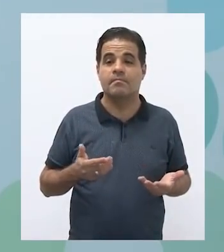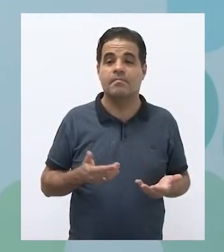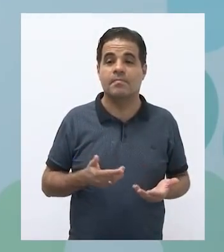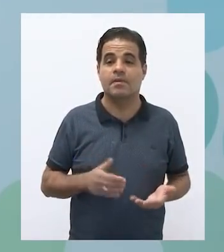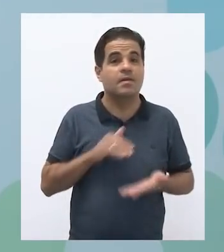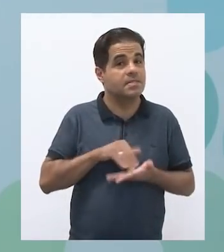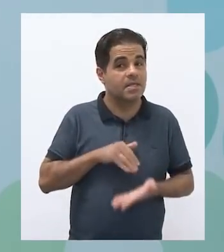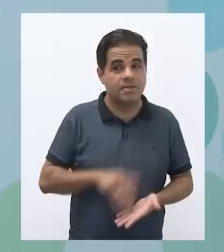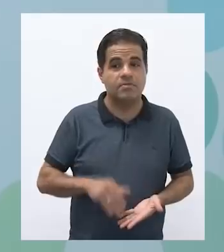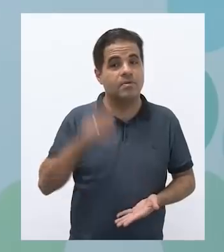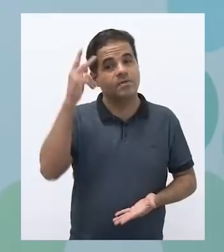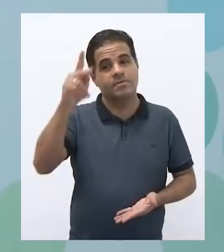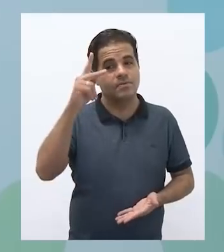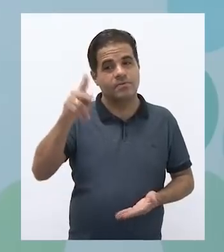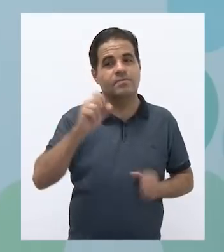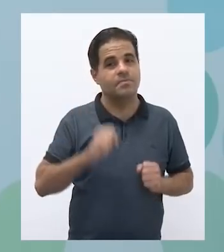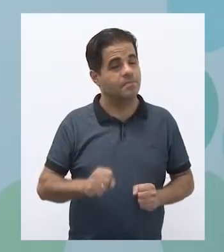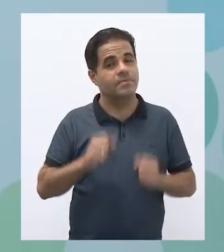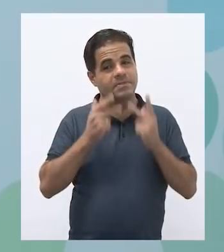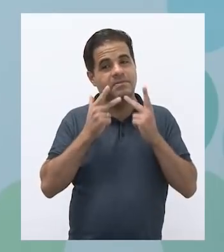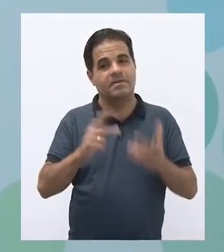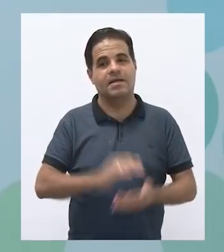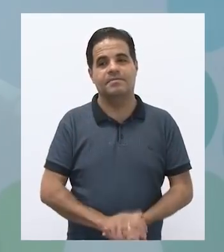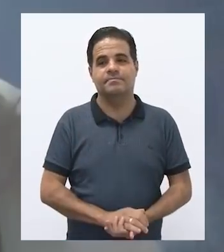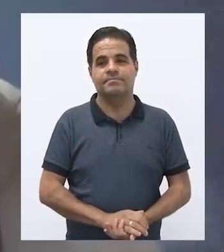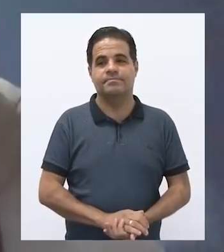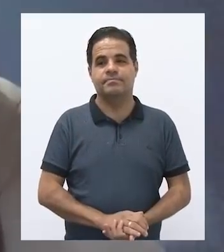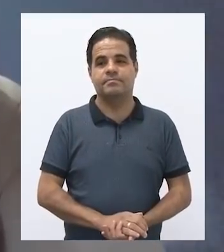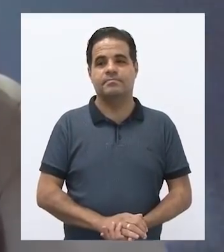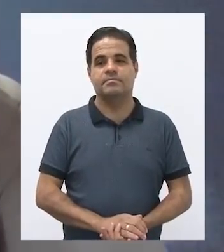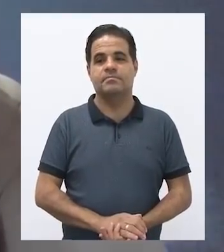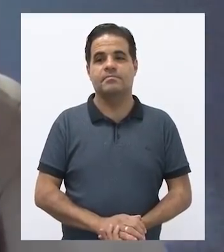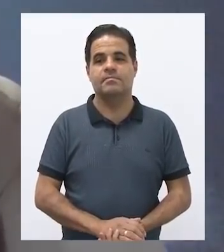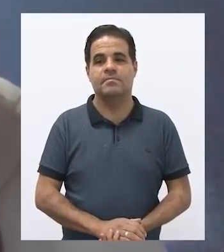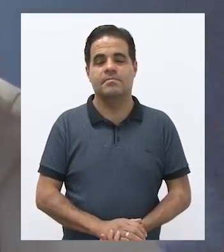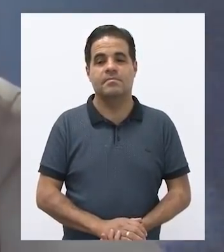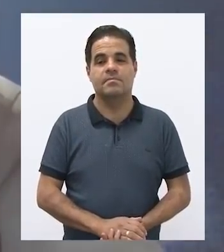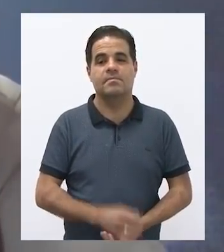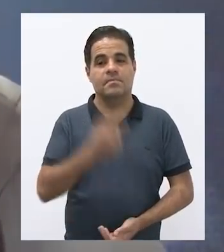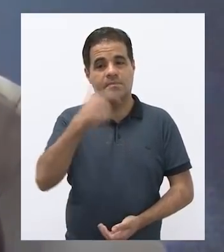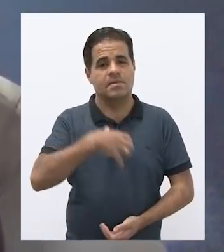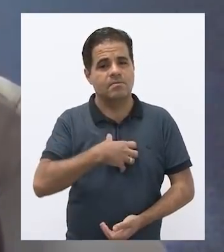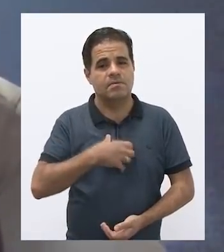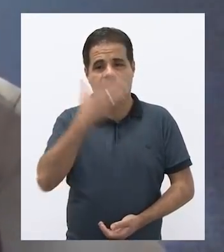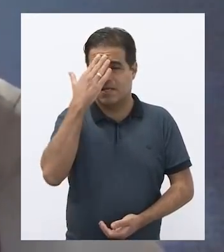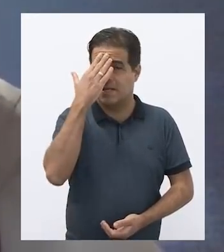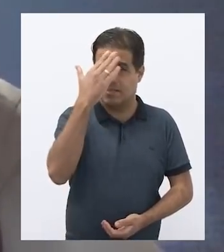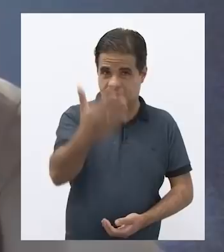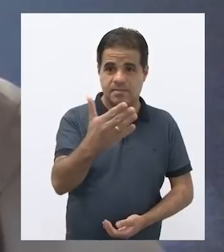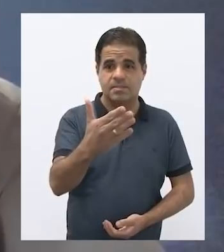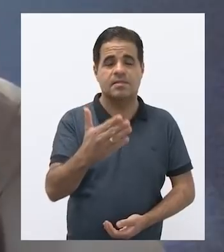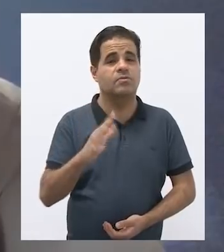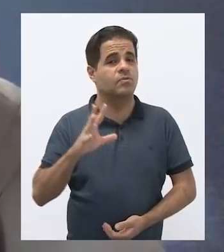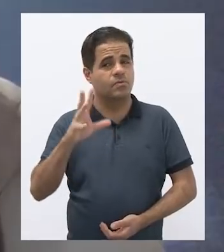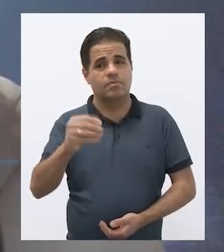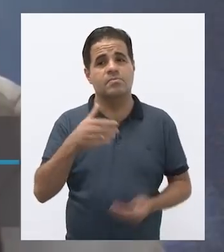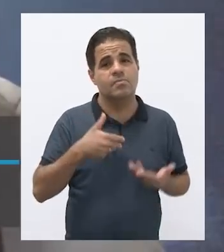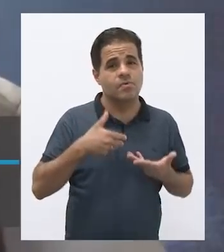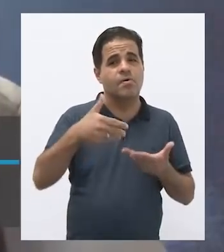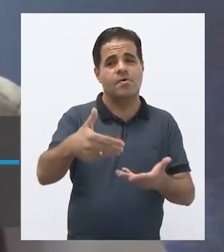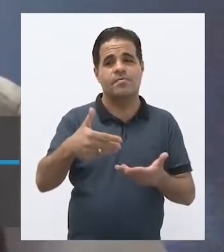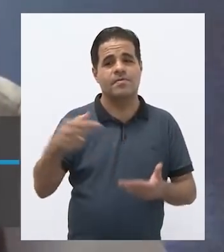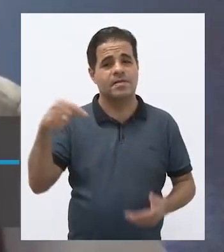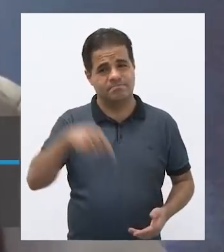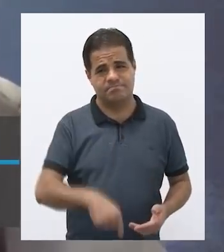a secretaria é toda sua. Eu que quero agradecer demais a vocês pelo